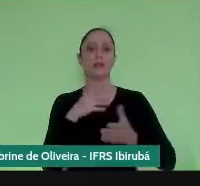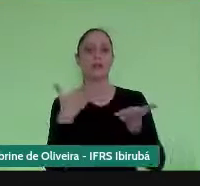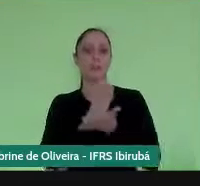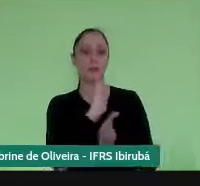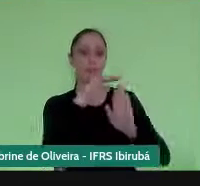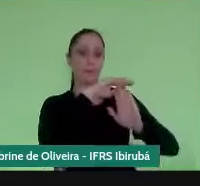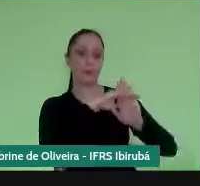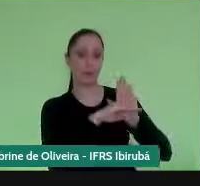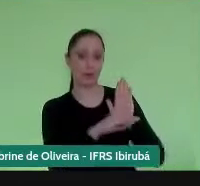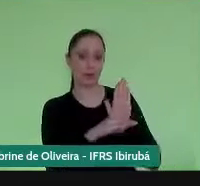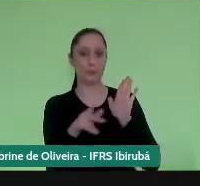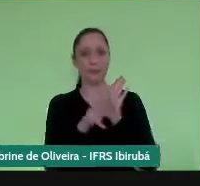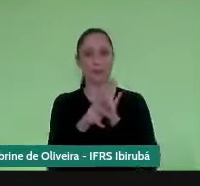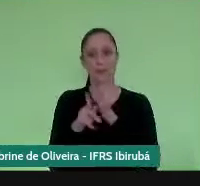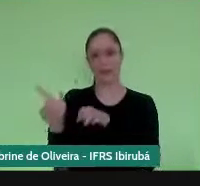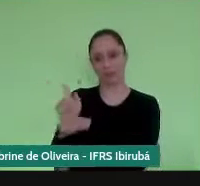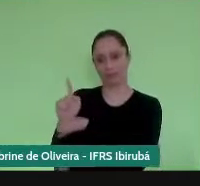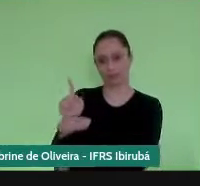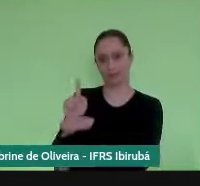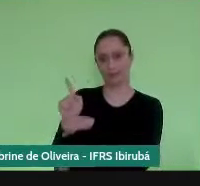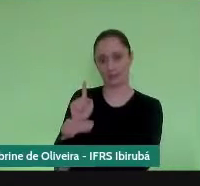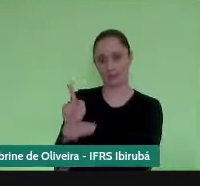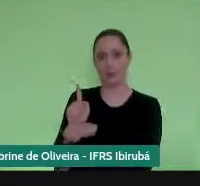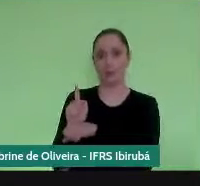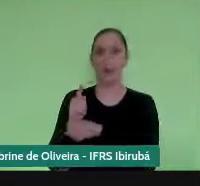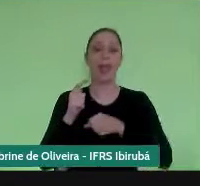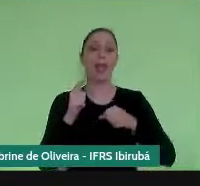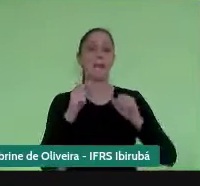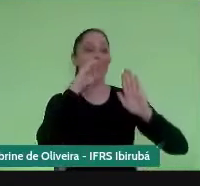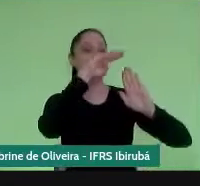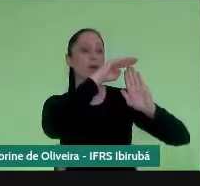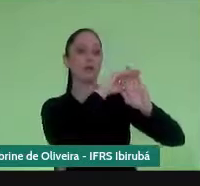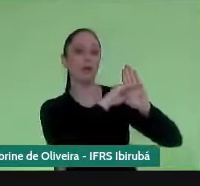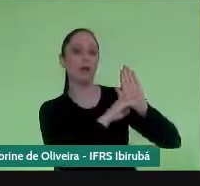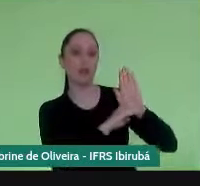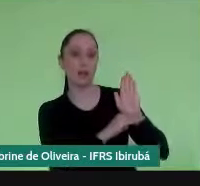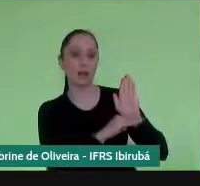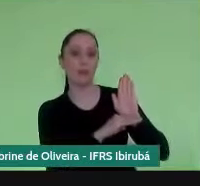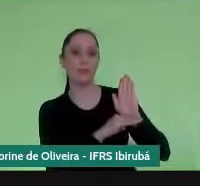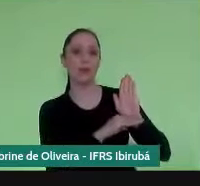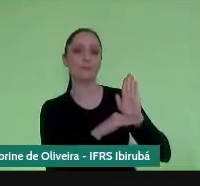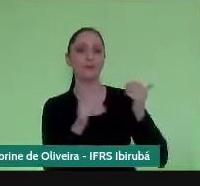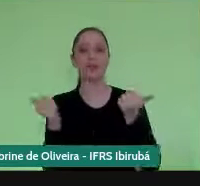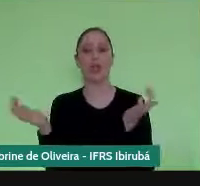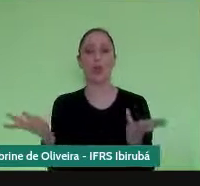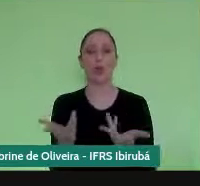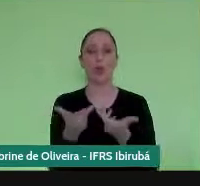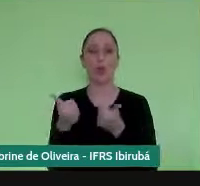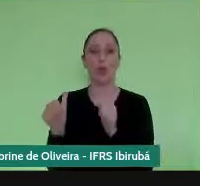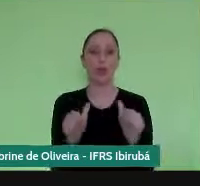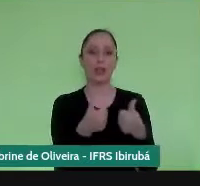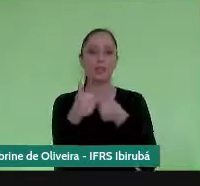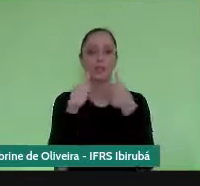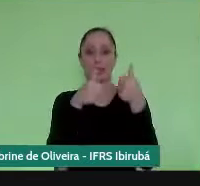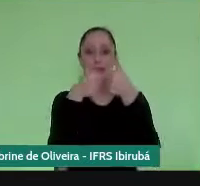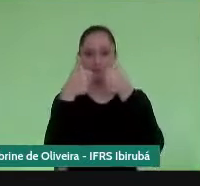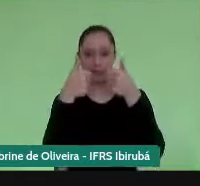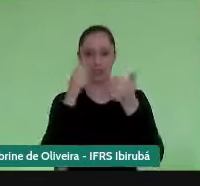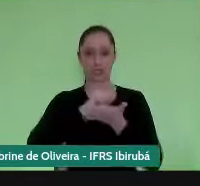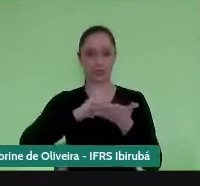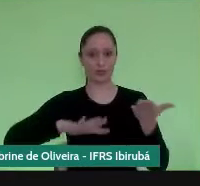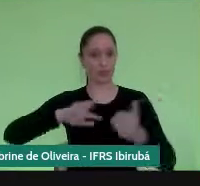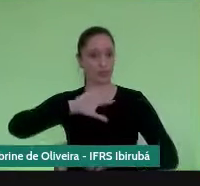pela gestão pro tempore de um programa de qualificação das atividades não presenciais no IFSC como forma de preparação para